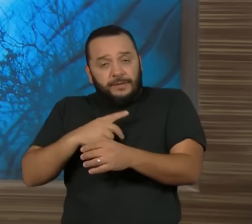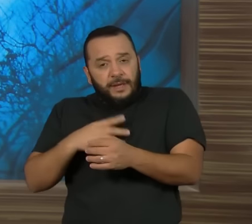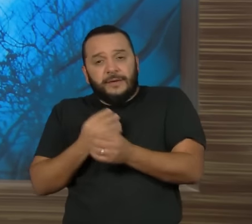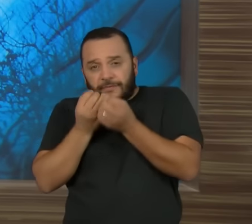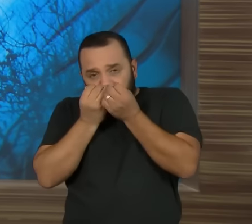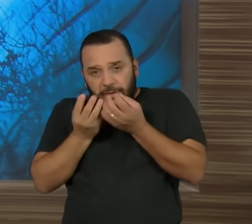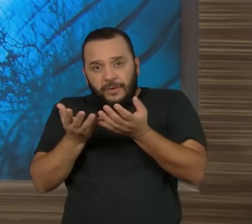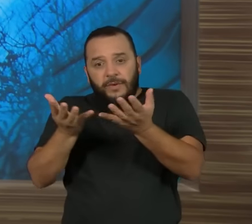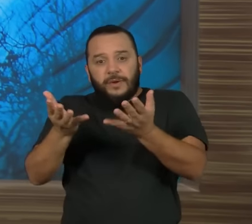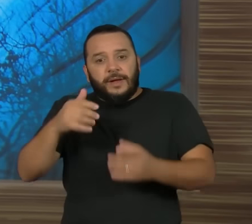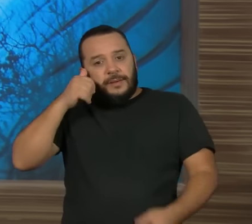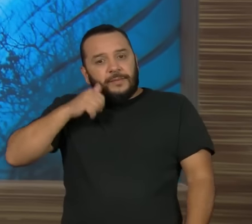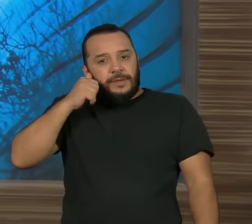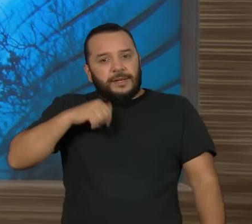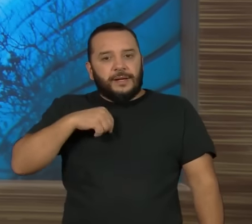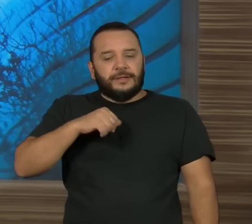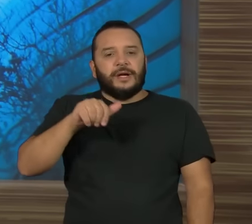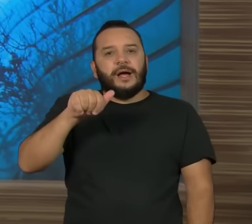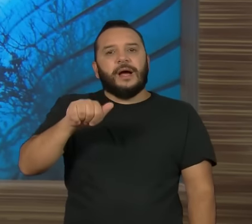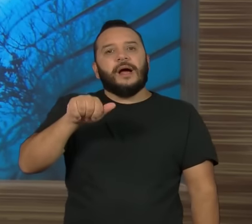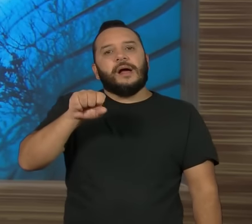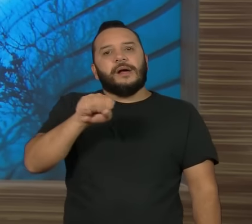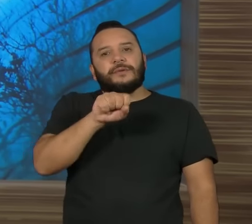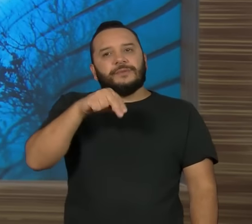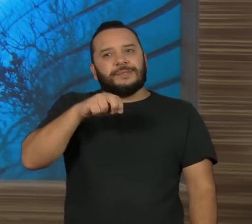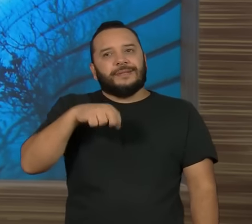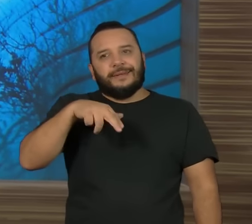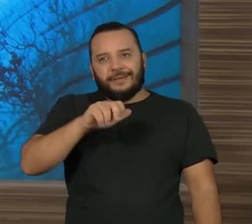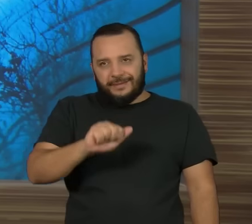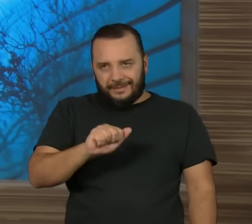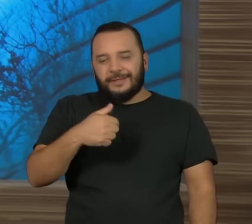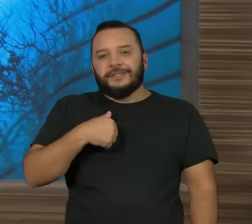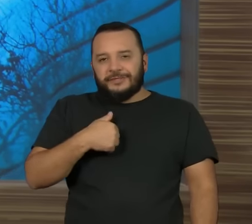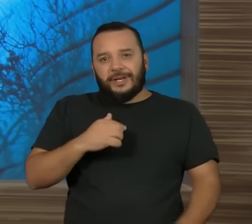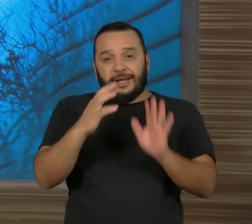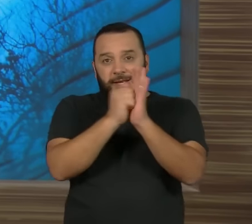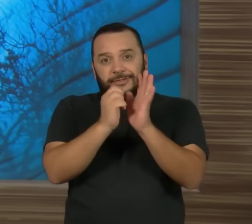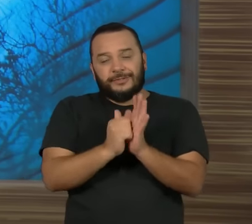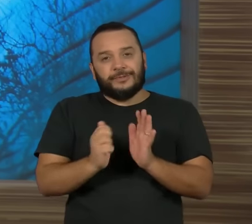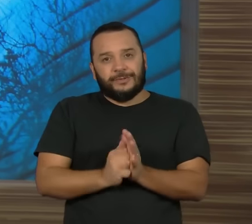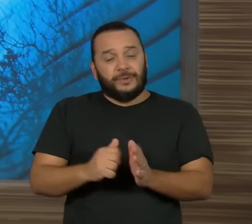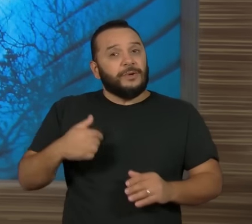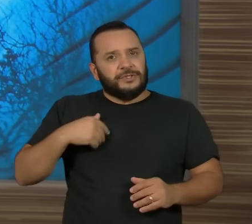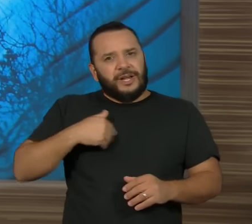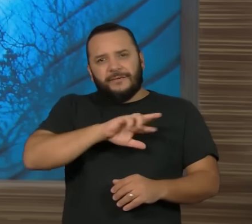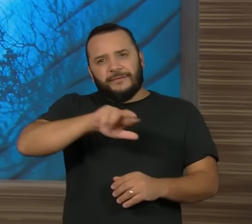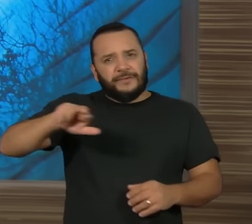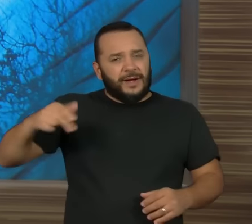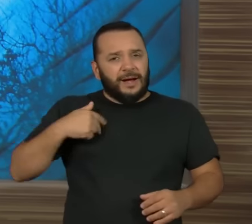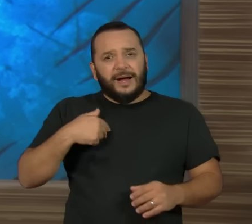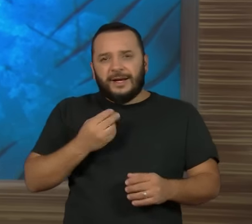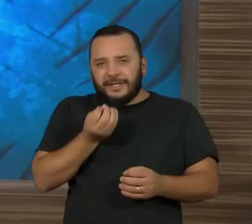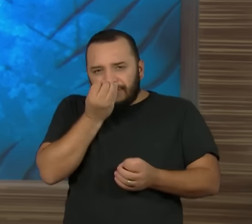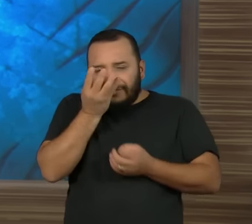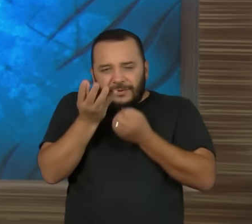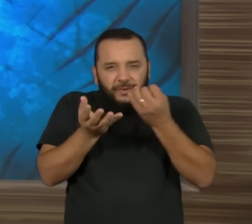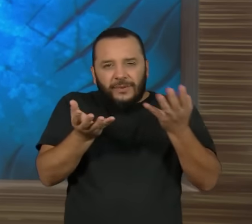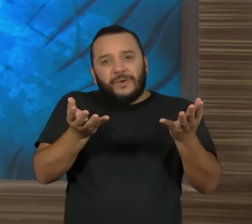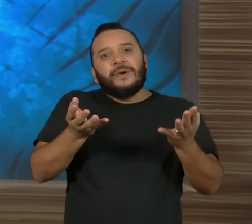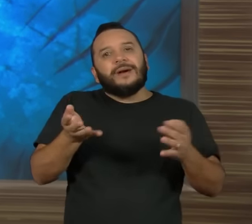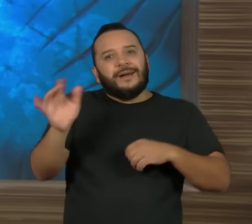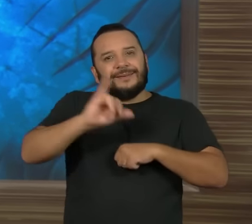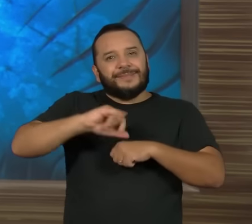Açucena Tupiaçu catalogou mais de 300 espécies floridas na estação mais fria do ano, espalhadas pela